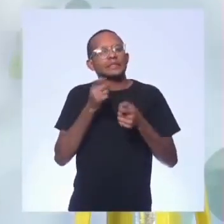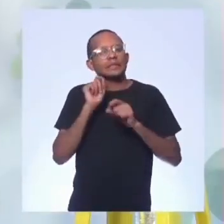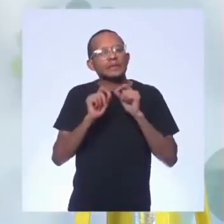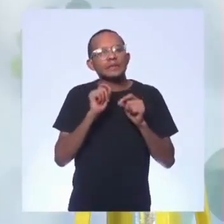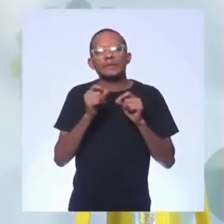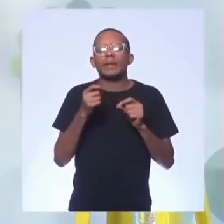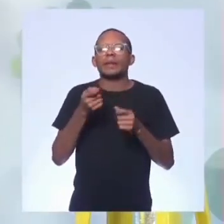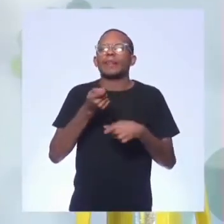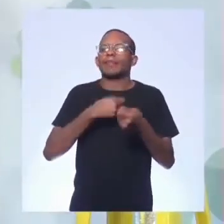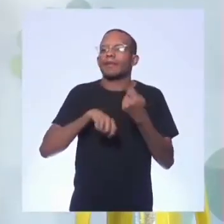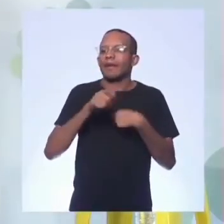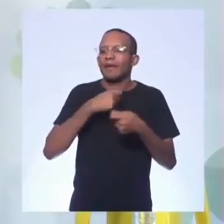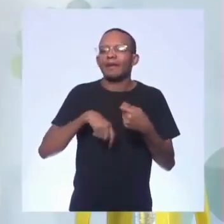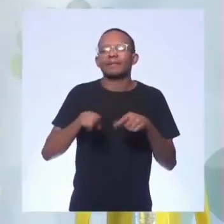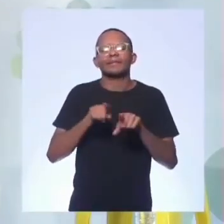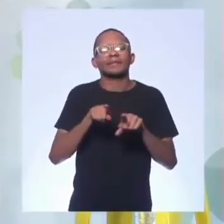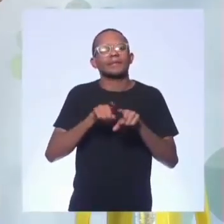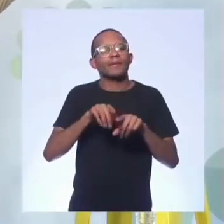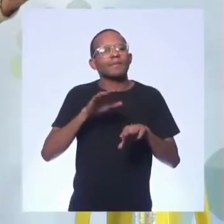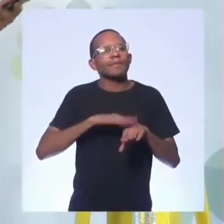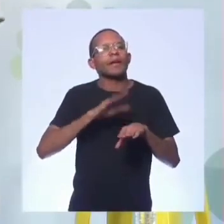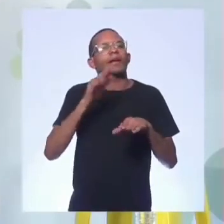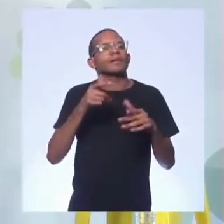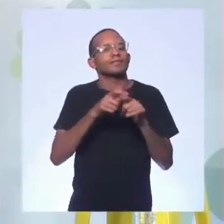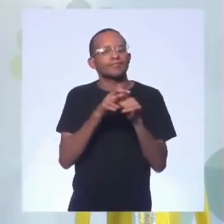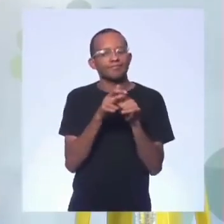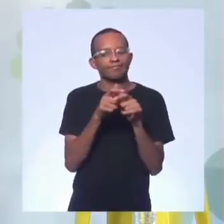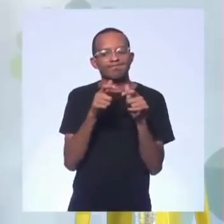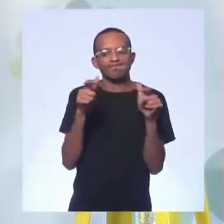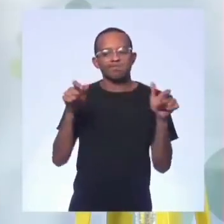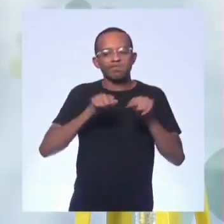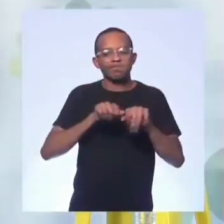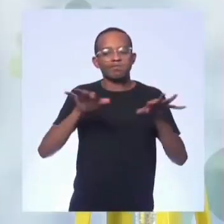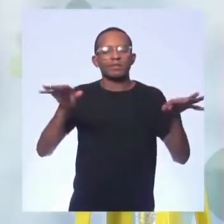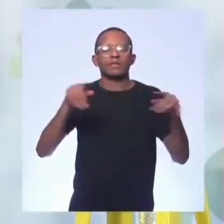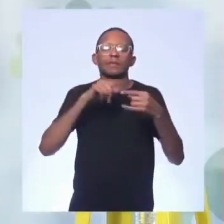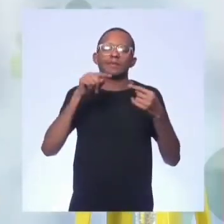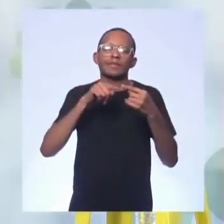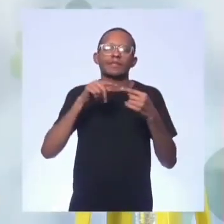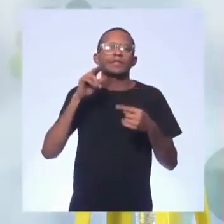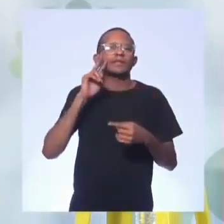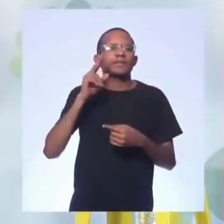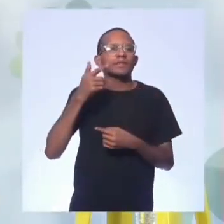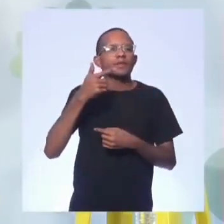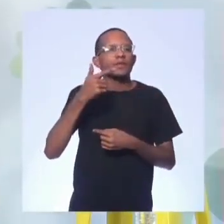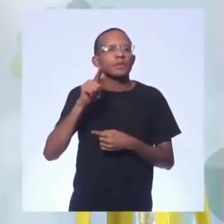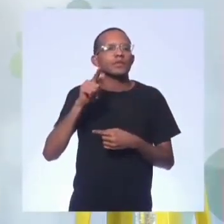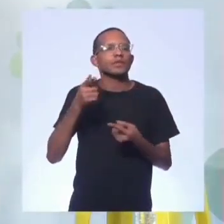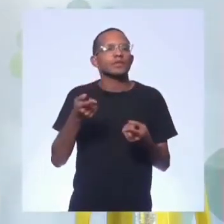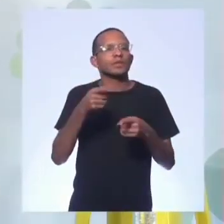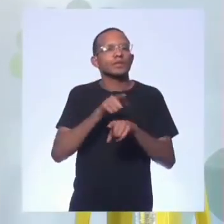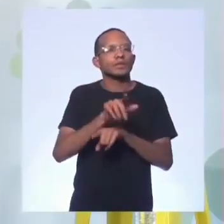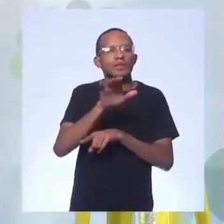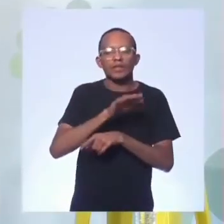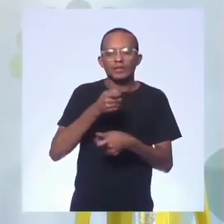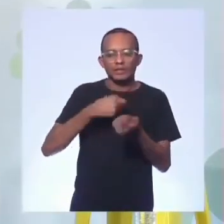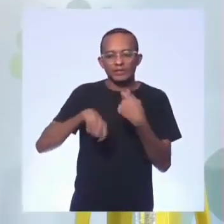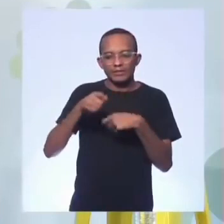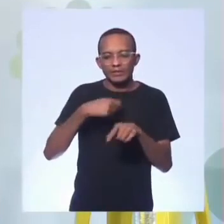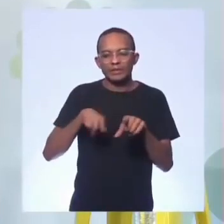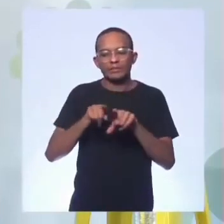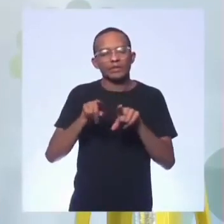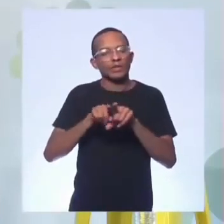um mercado mais abrangente. Nós vamos ver isso lá naquela contradição entre capitalismo